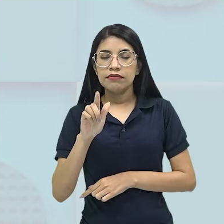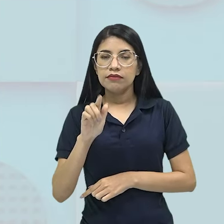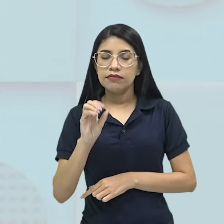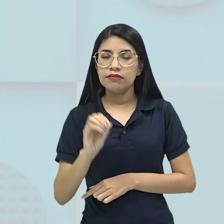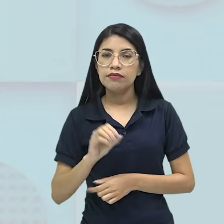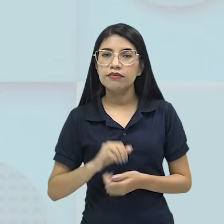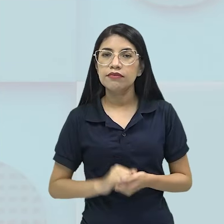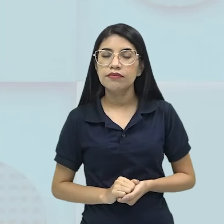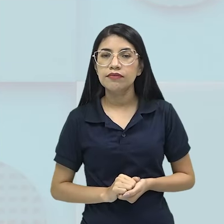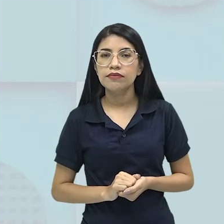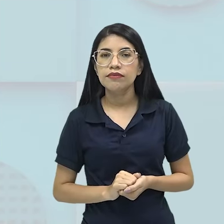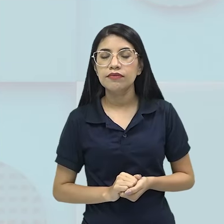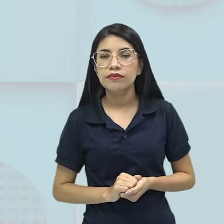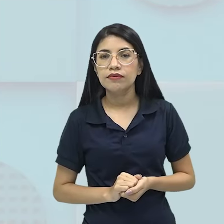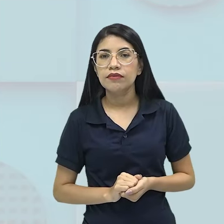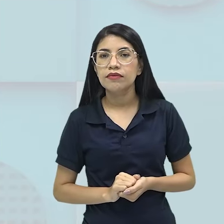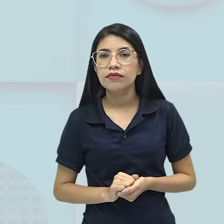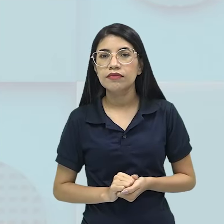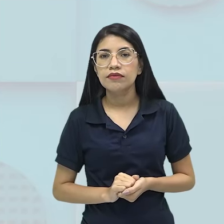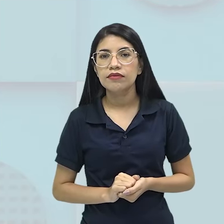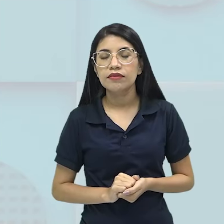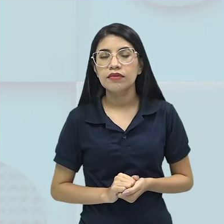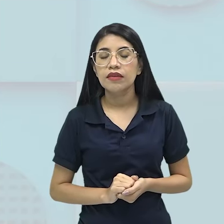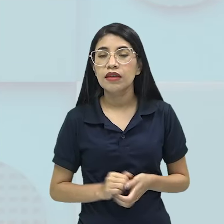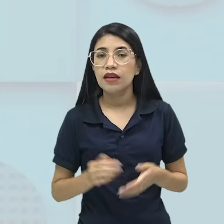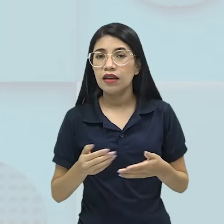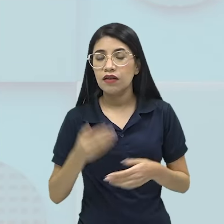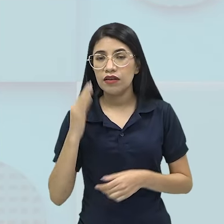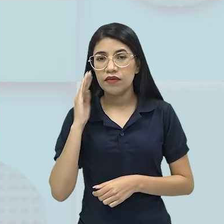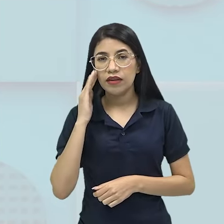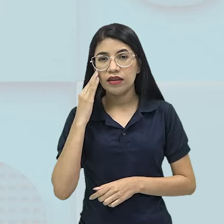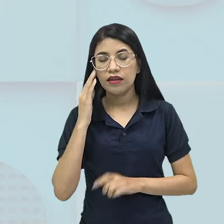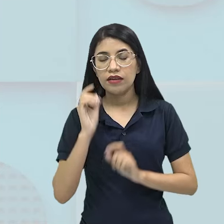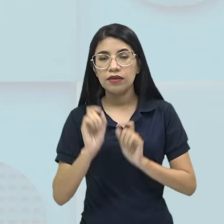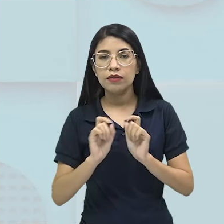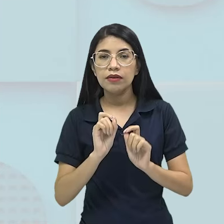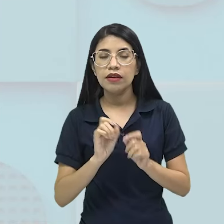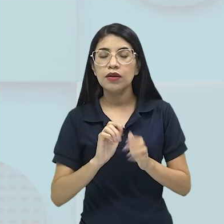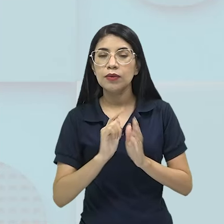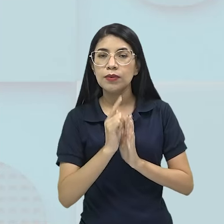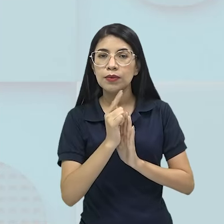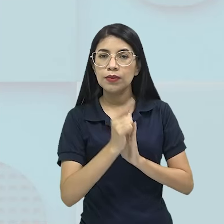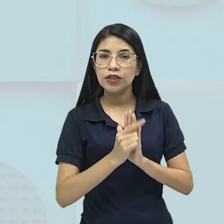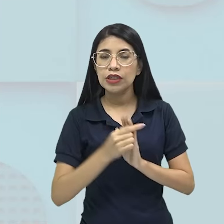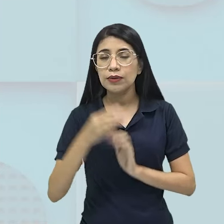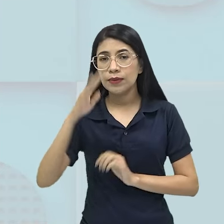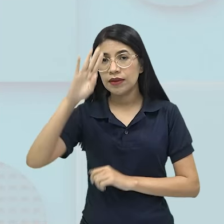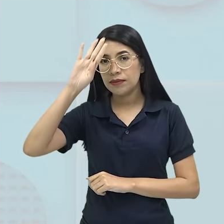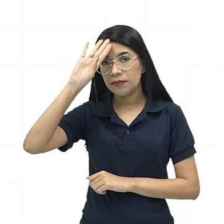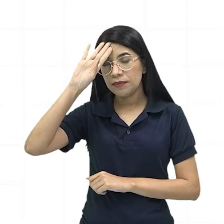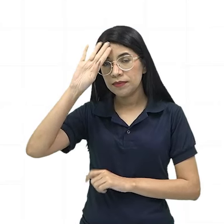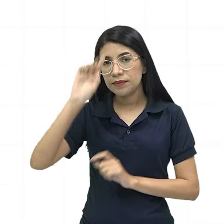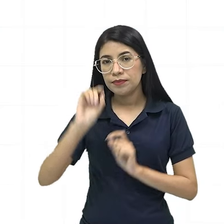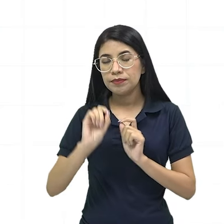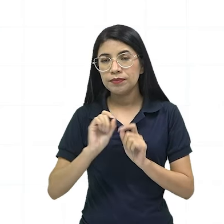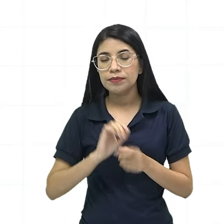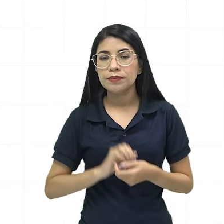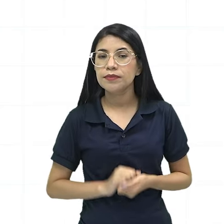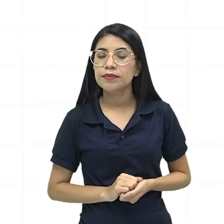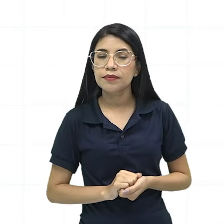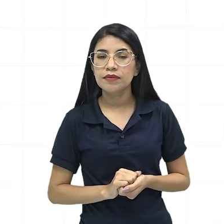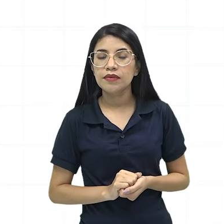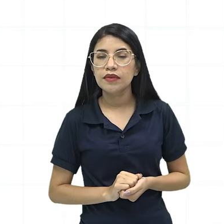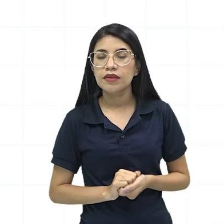Seguindo, então, né, vamos agora entender sobre o gênero dramático. O